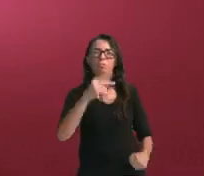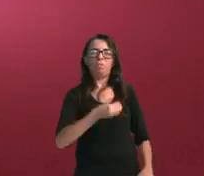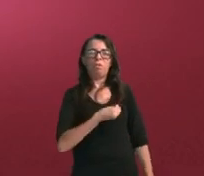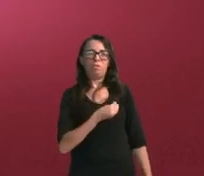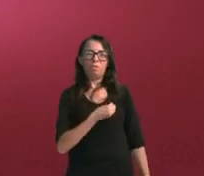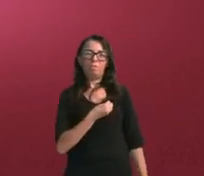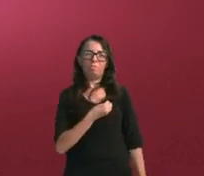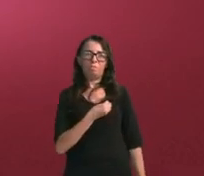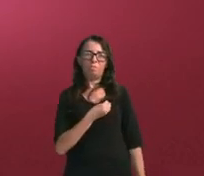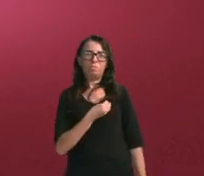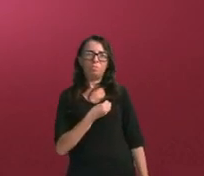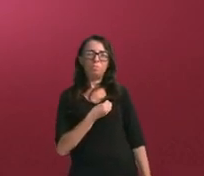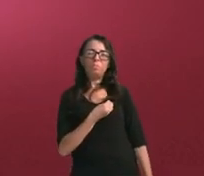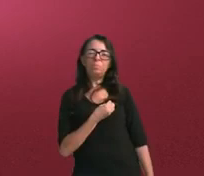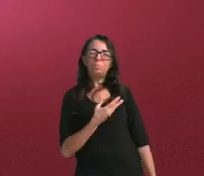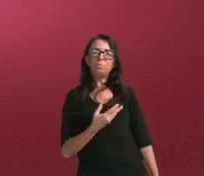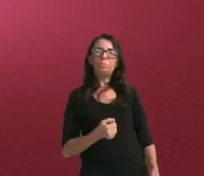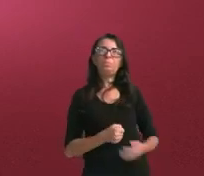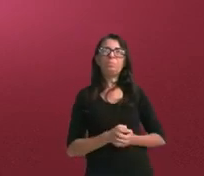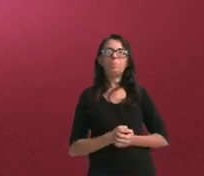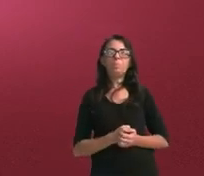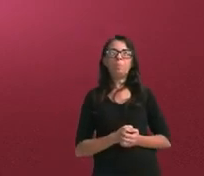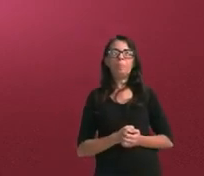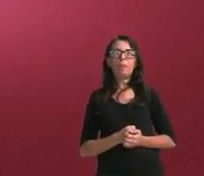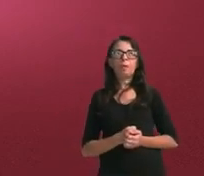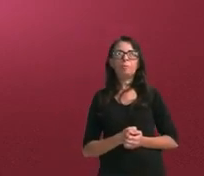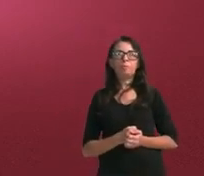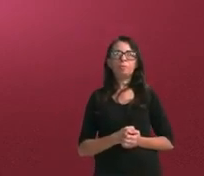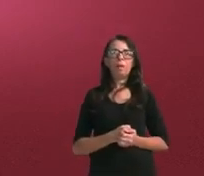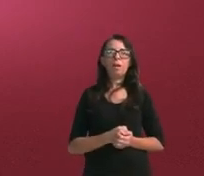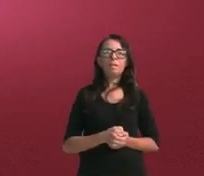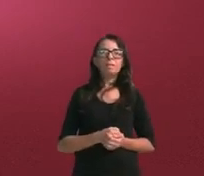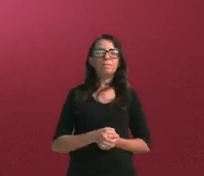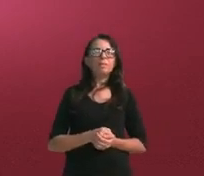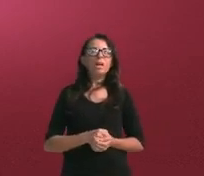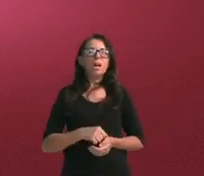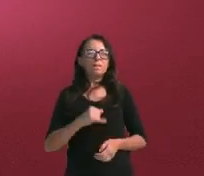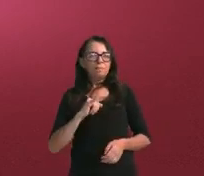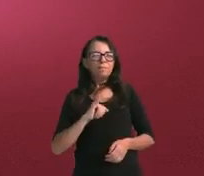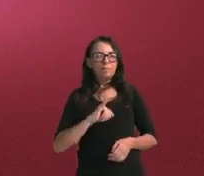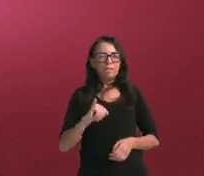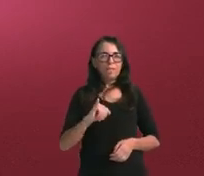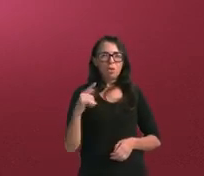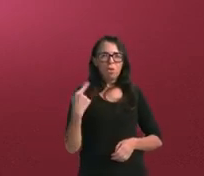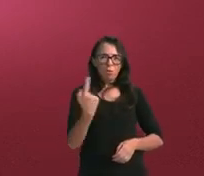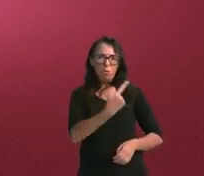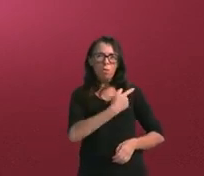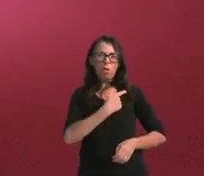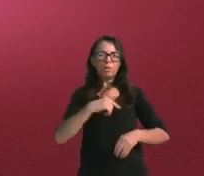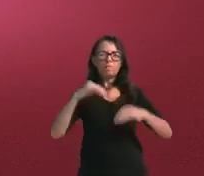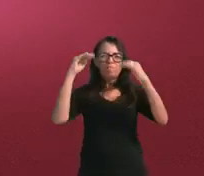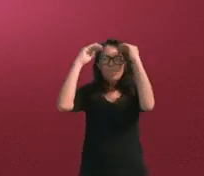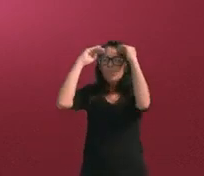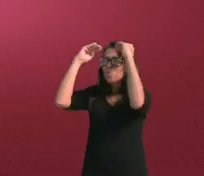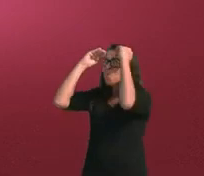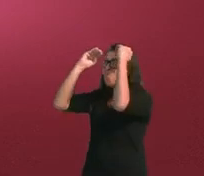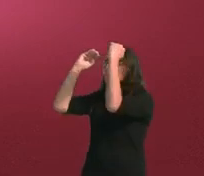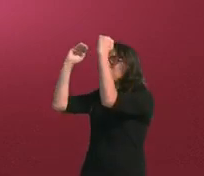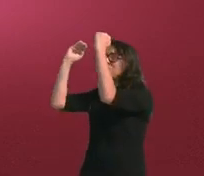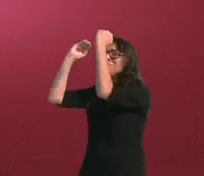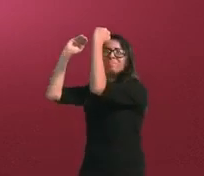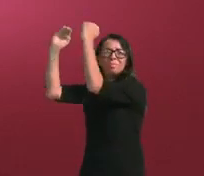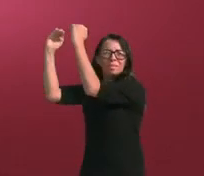Deus, Ele fará, por seu intermédio, tudo aquilo que Ele estabeleceu